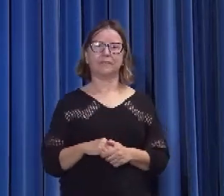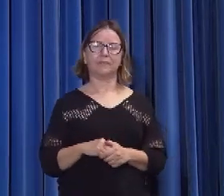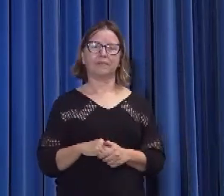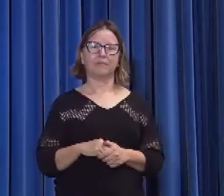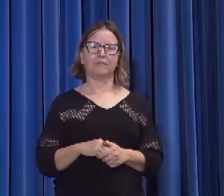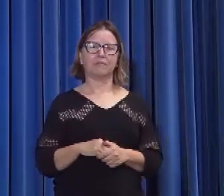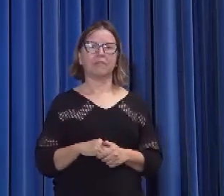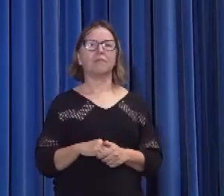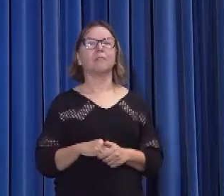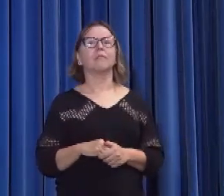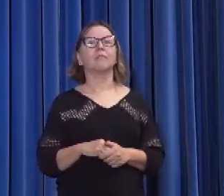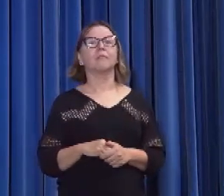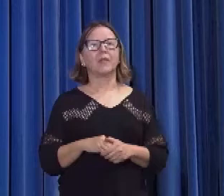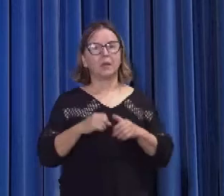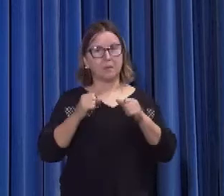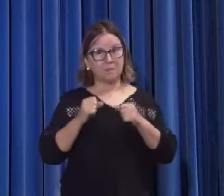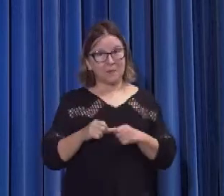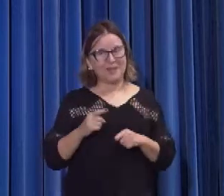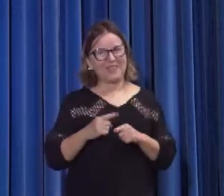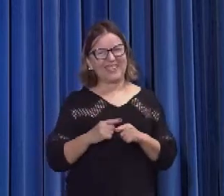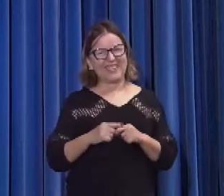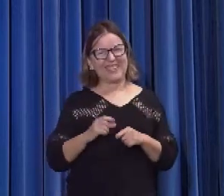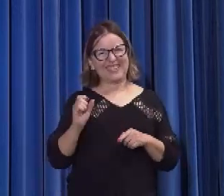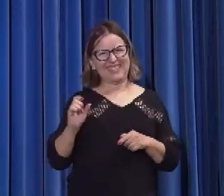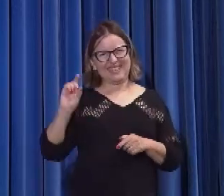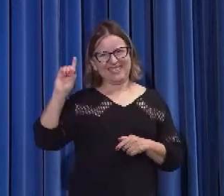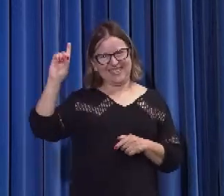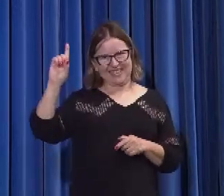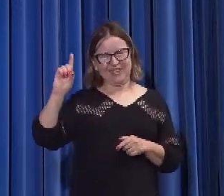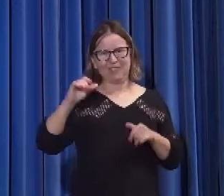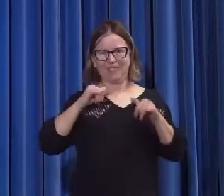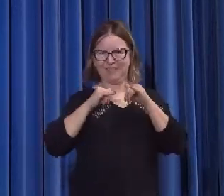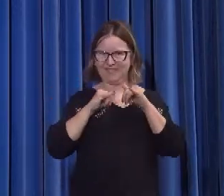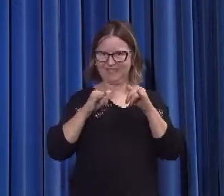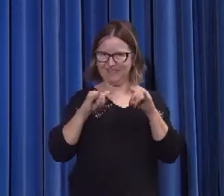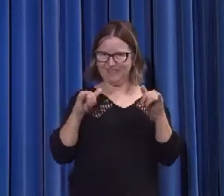Pode, porque a palavra assim o diz.